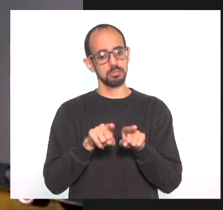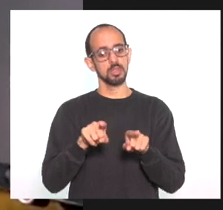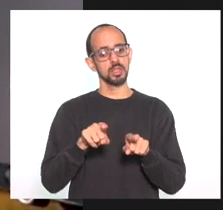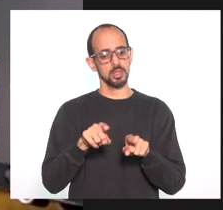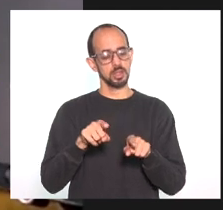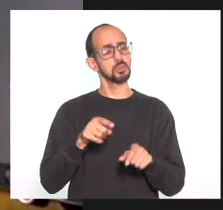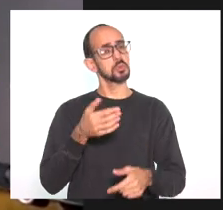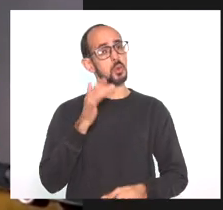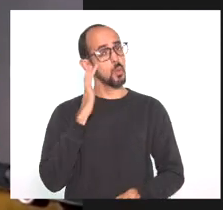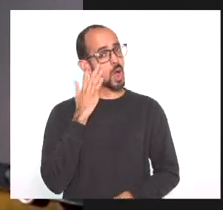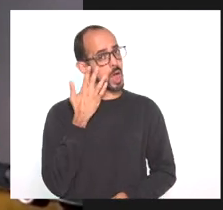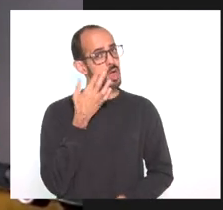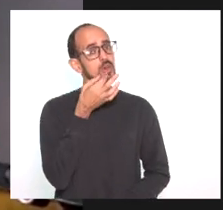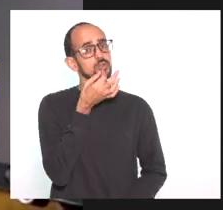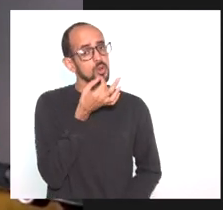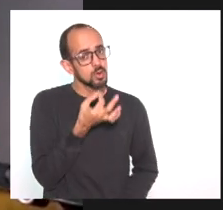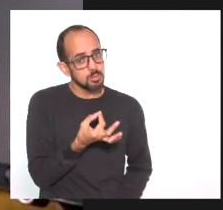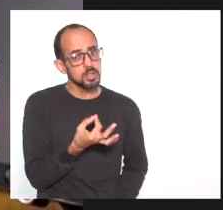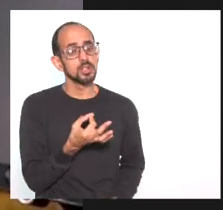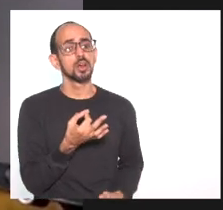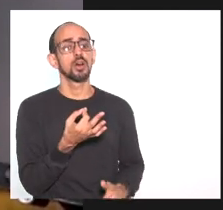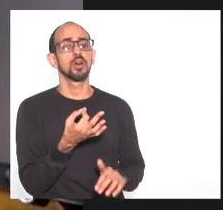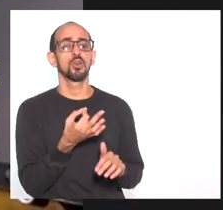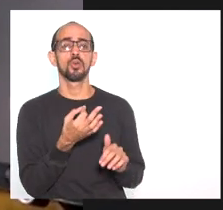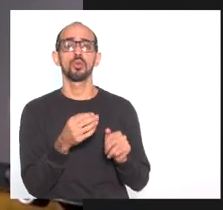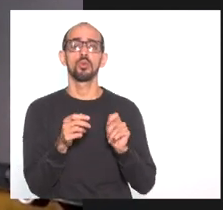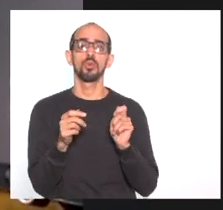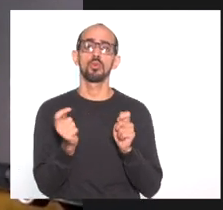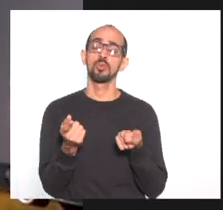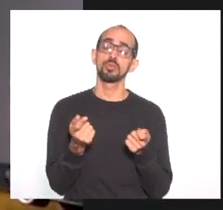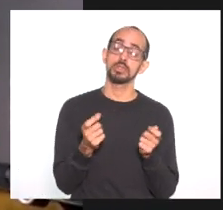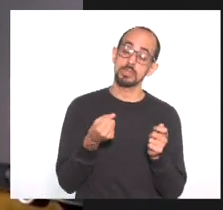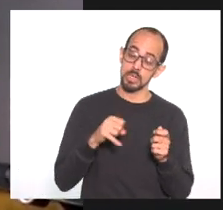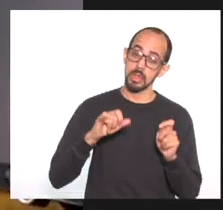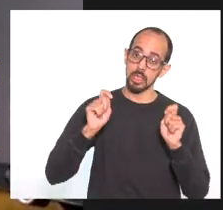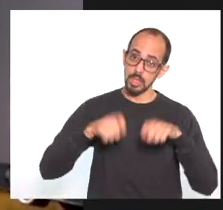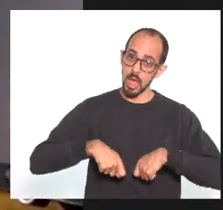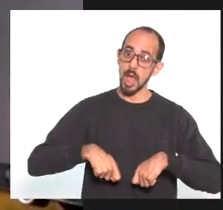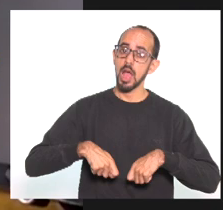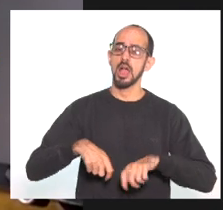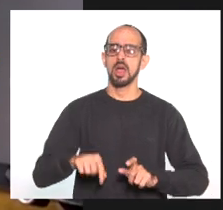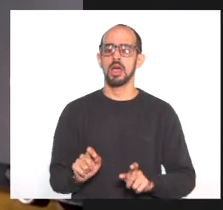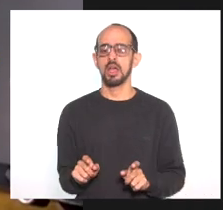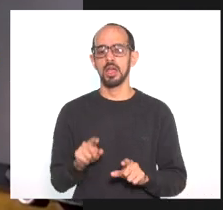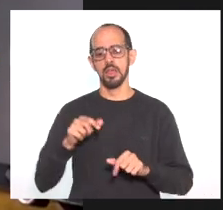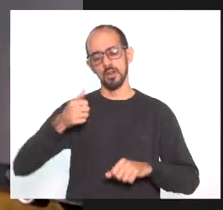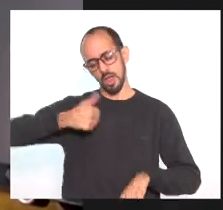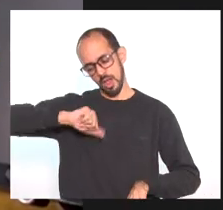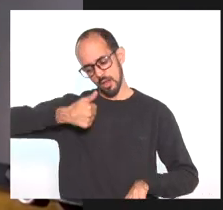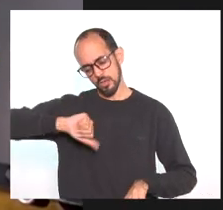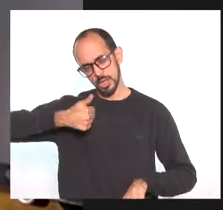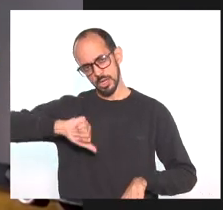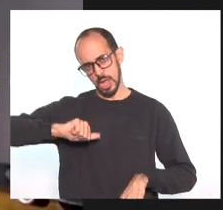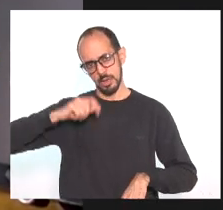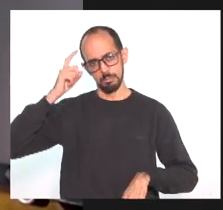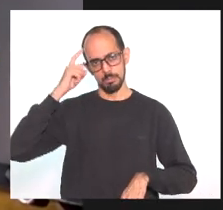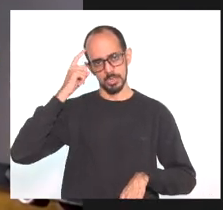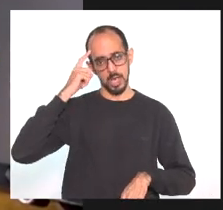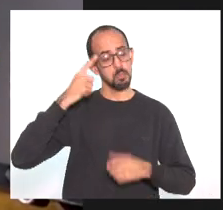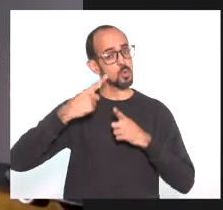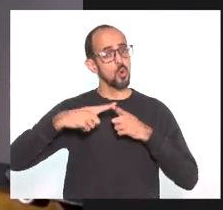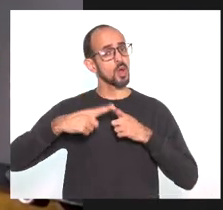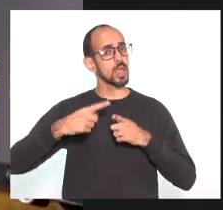também, não sei se nós podemos chegar a tanto, a fazer essa análise, por que não